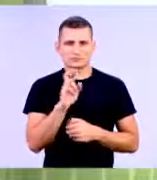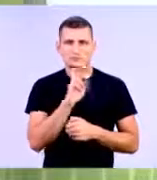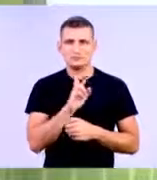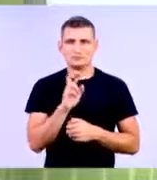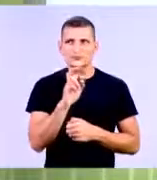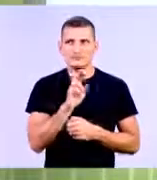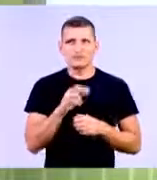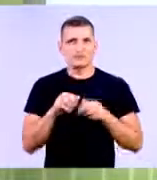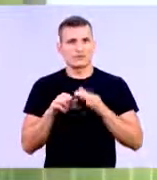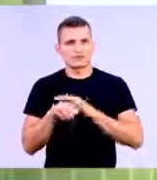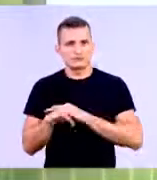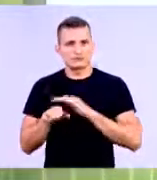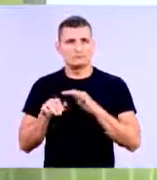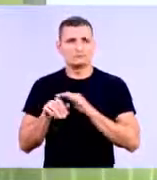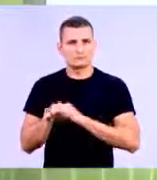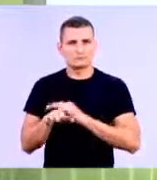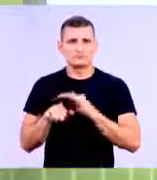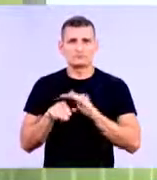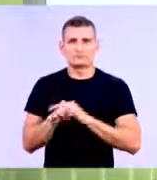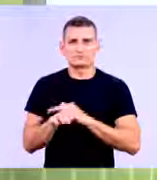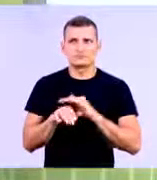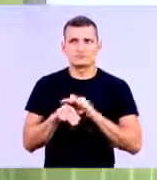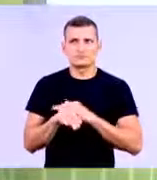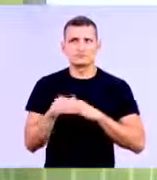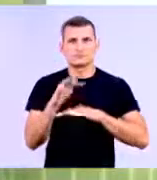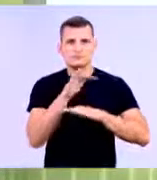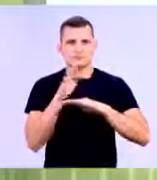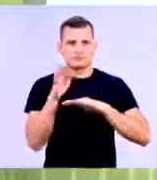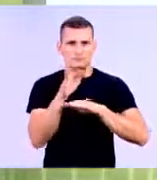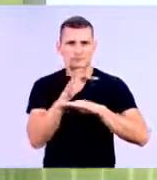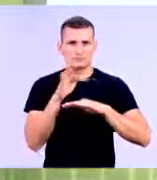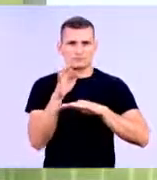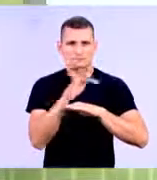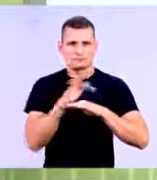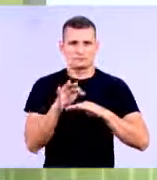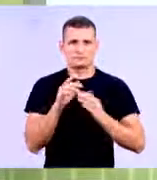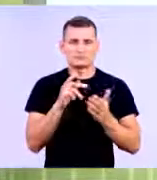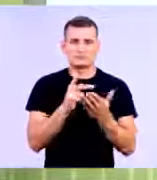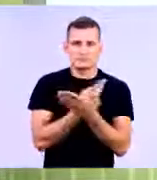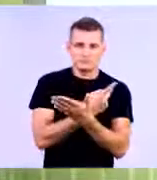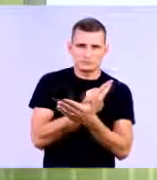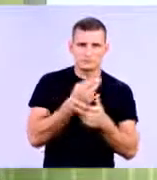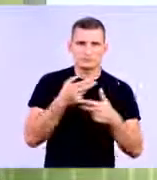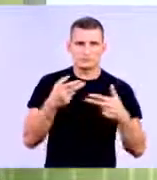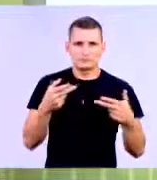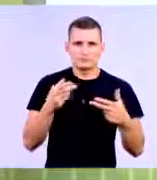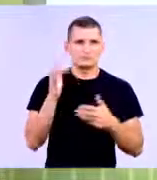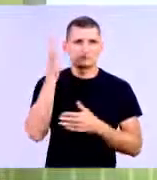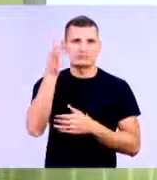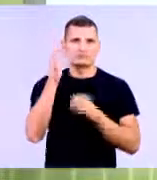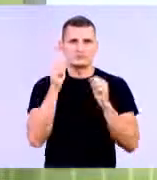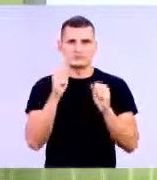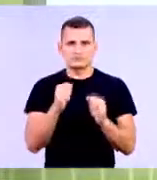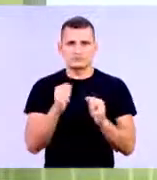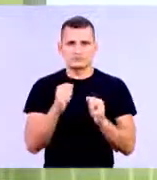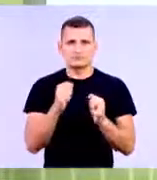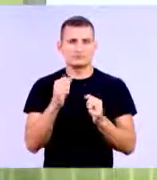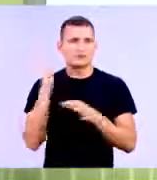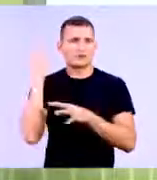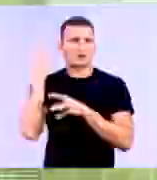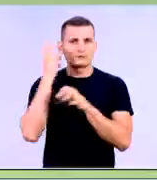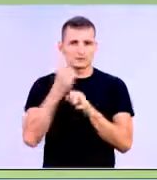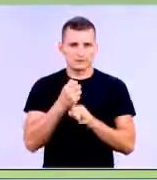vai guardando, né, formalmente os incidentes para que futuramente possam ser